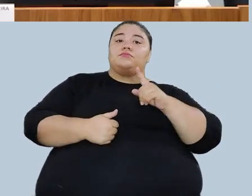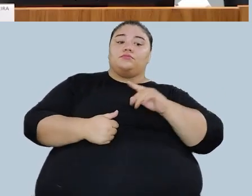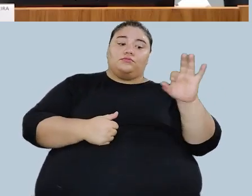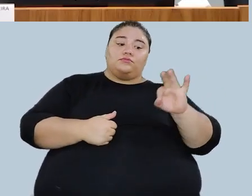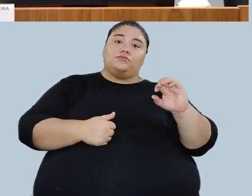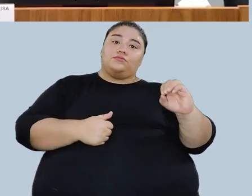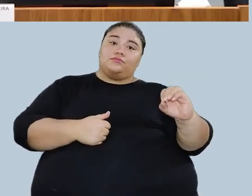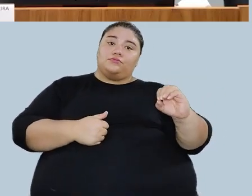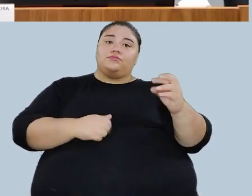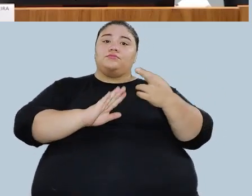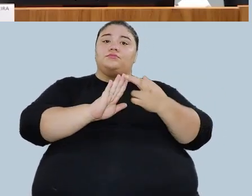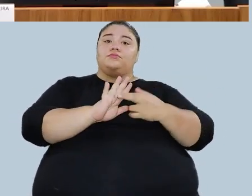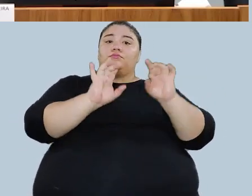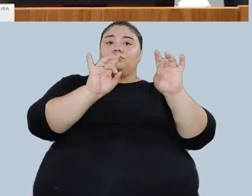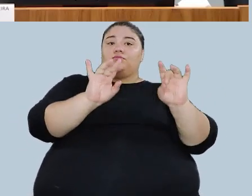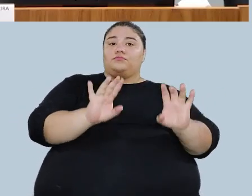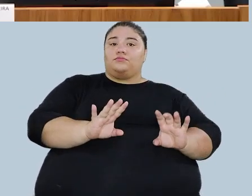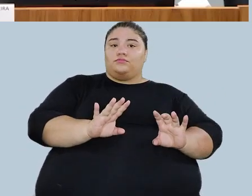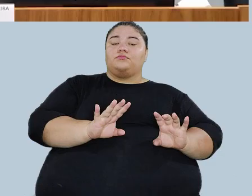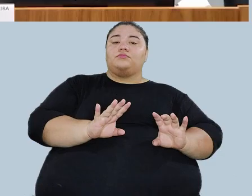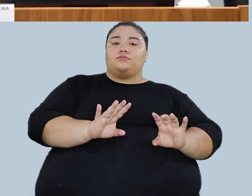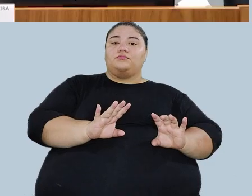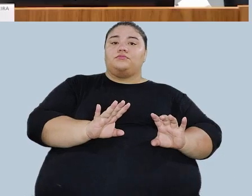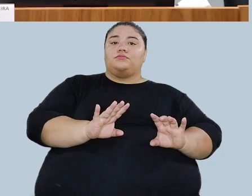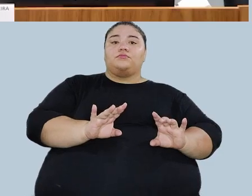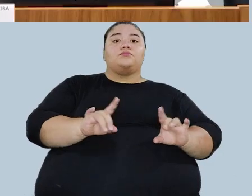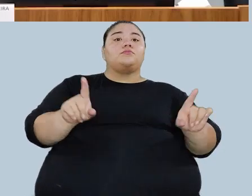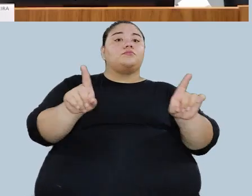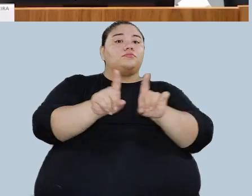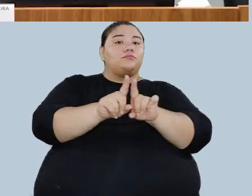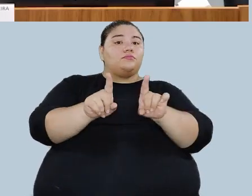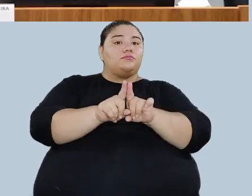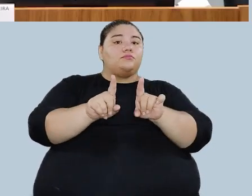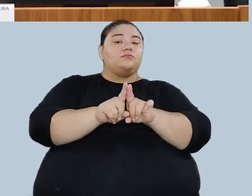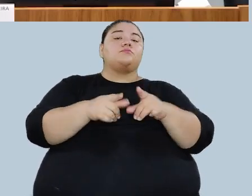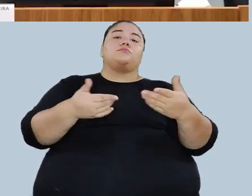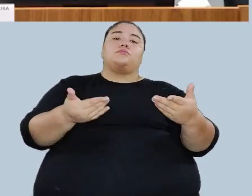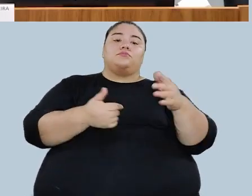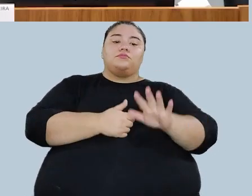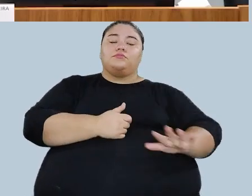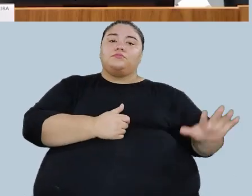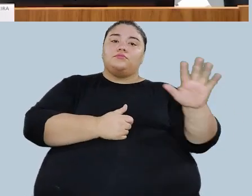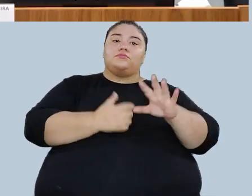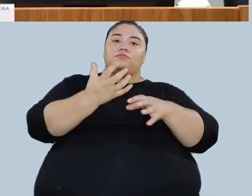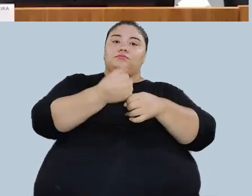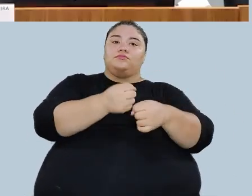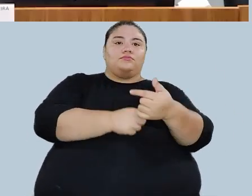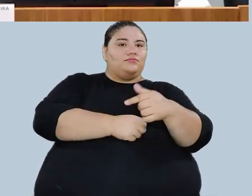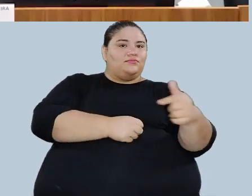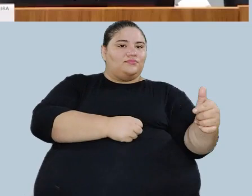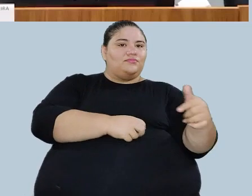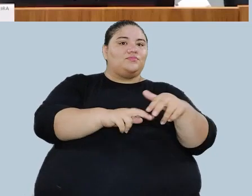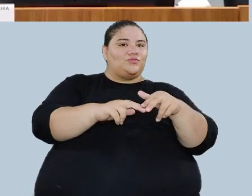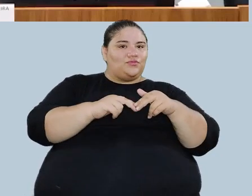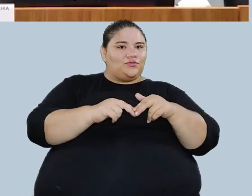alíquota zero, estavam em regimes especiais, que também saíam daquele regime geral da não cumulatividade.